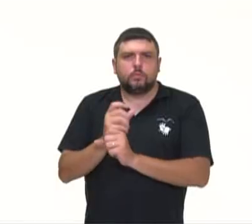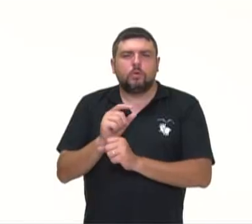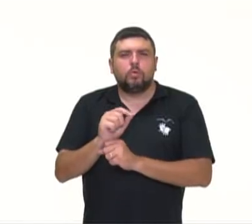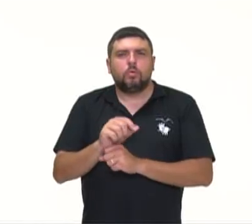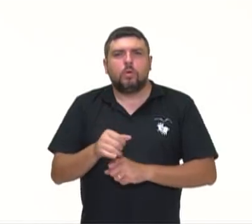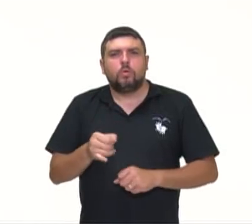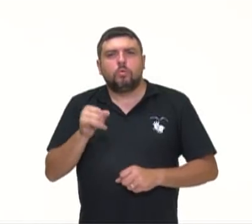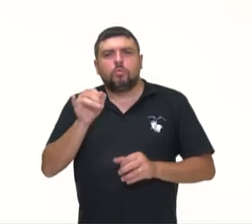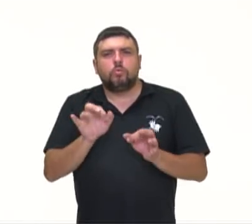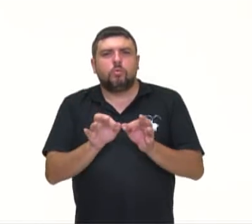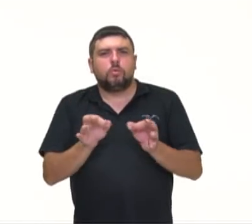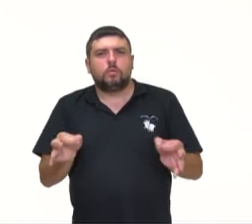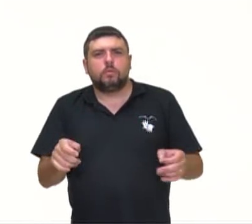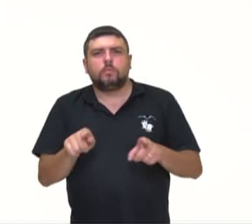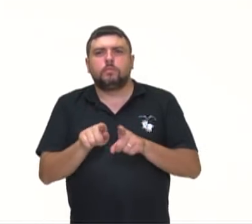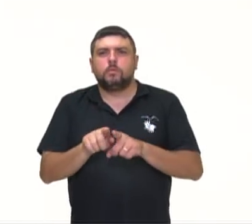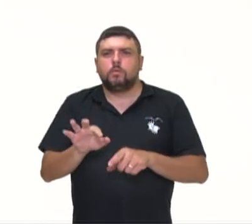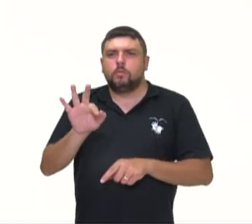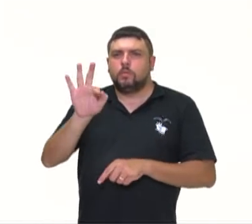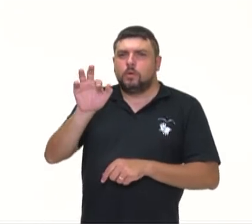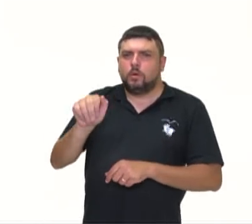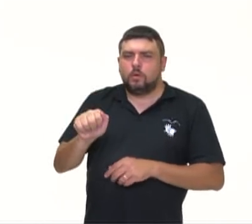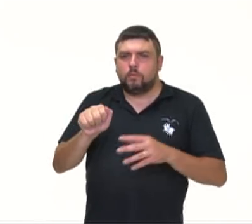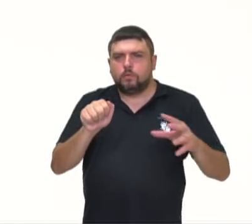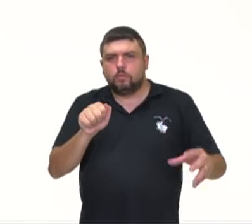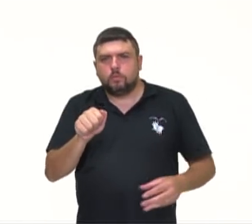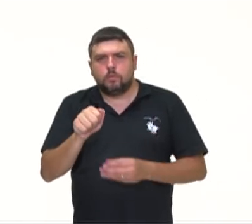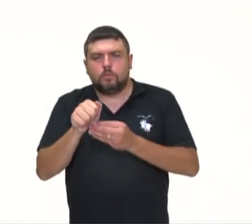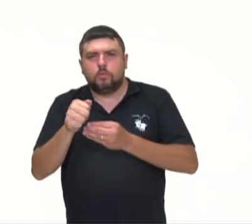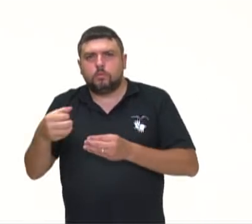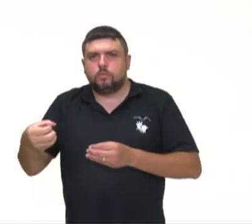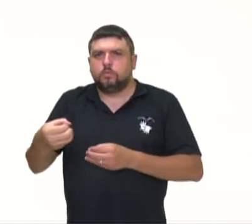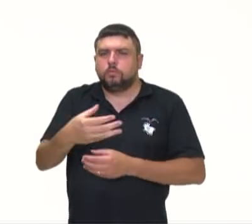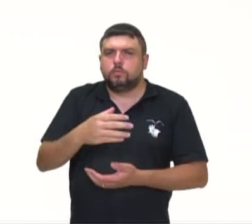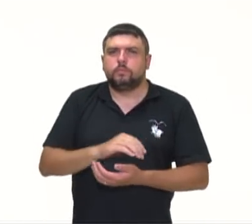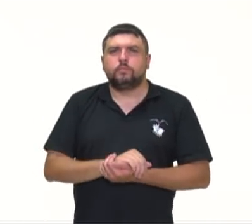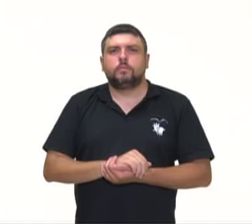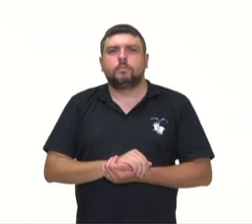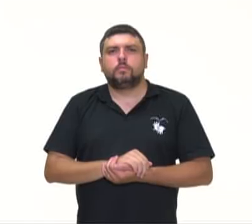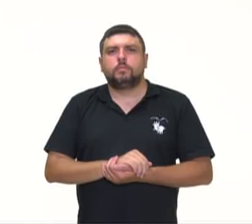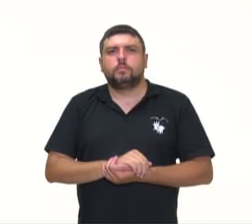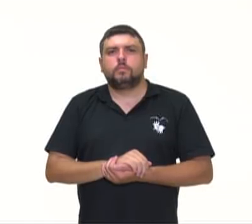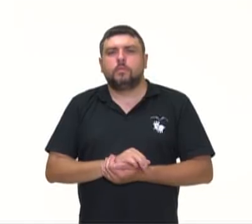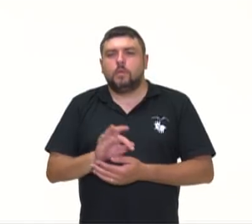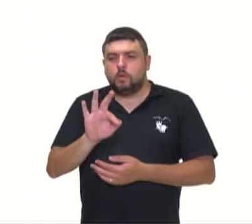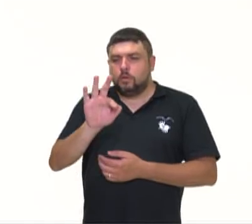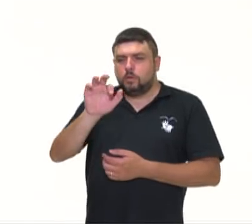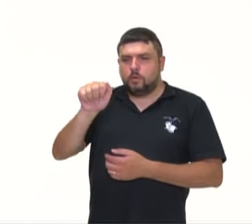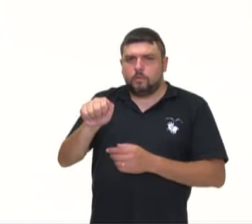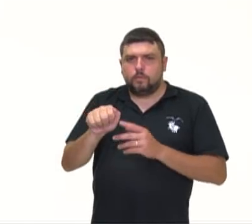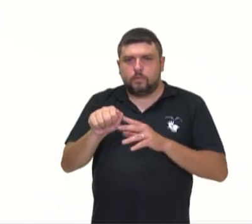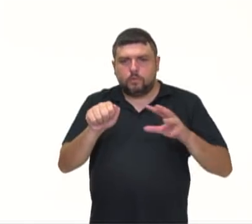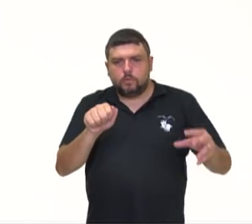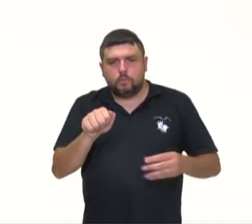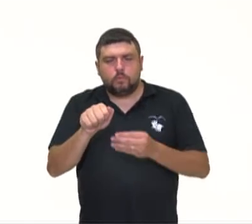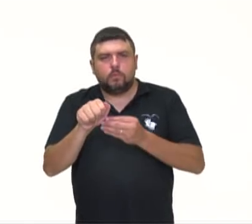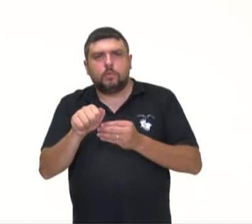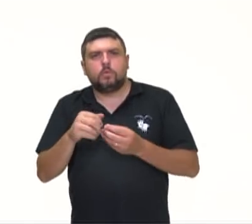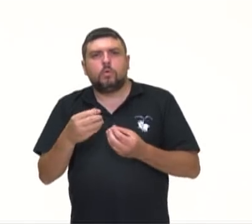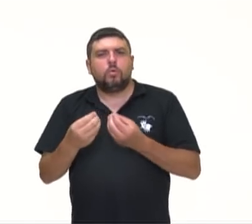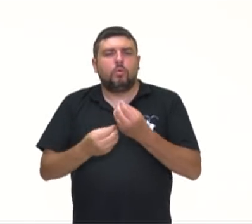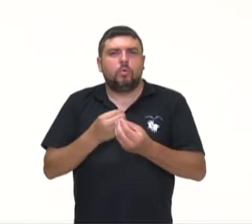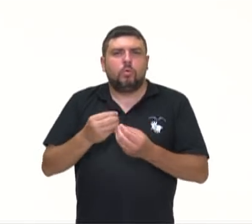com a atualização de uma ferramenta bastante importante, que é o fator de atualização. O fator de atualização a gente pode fazer